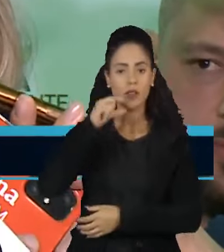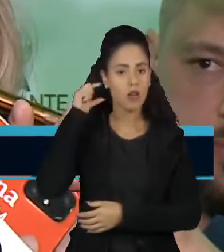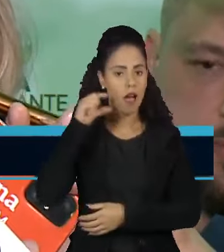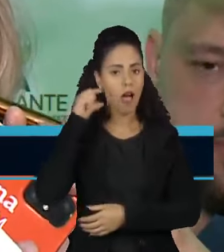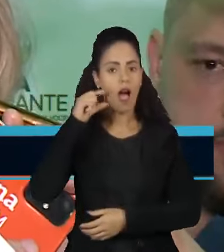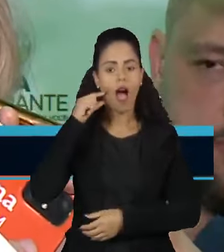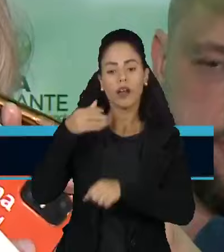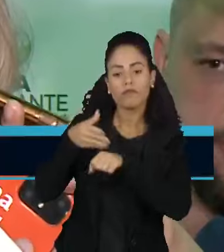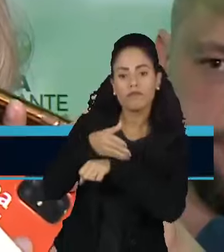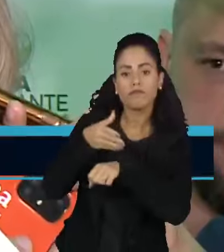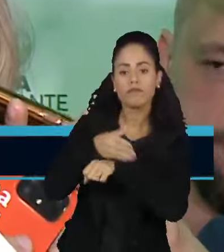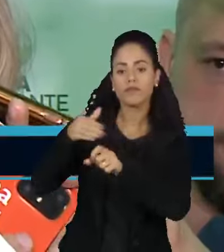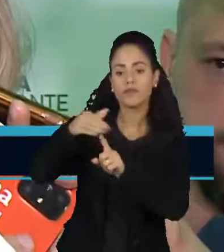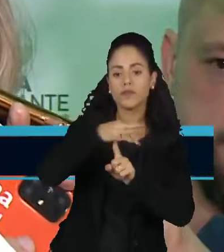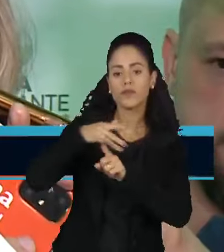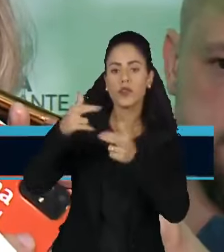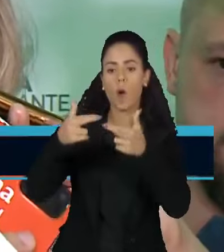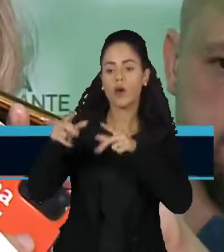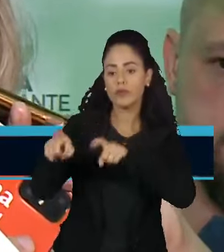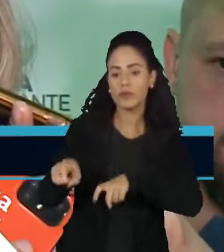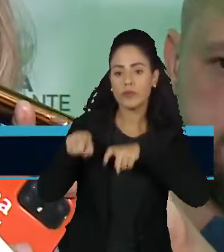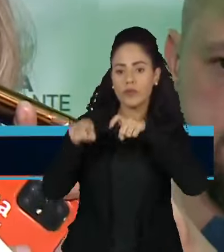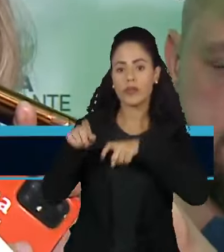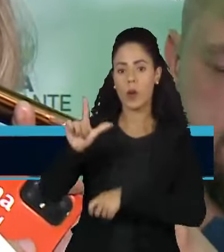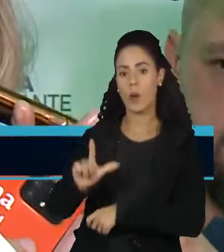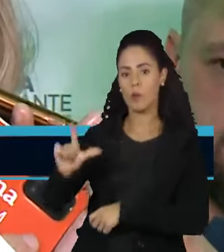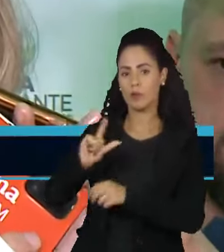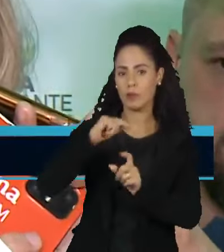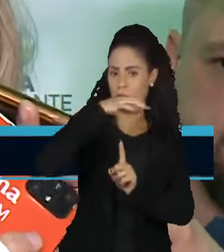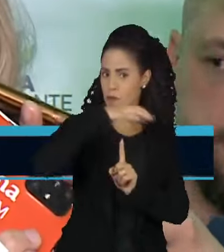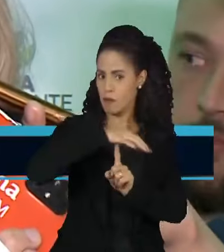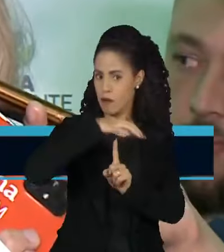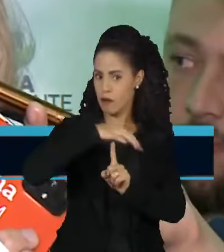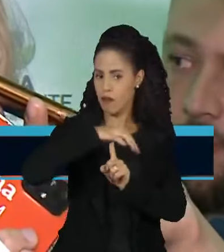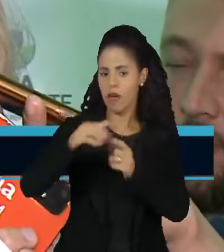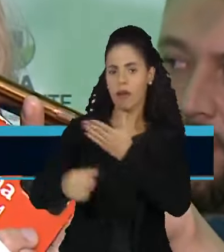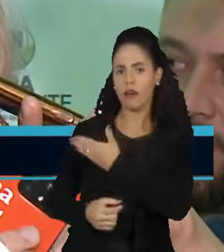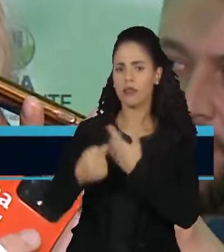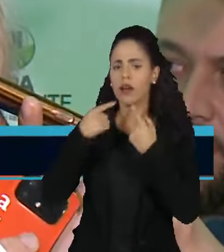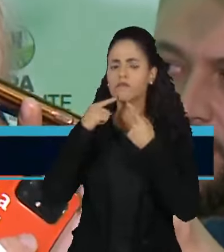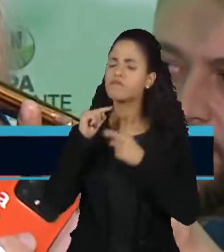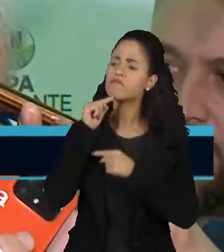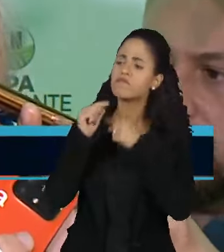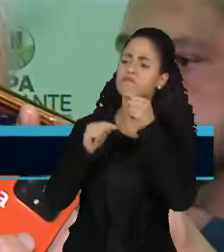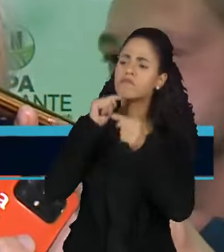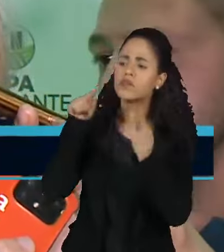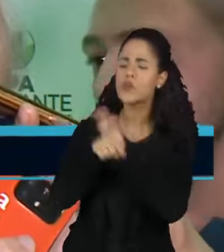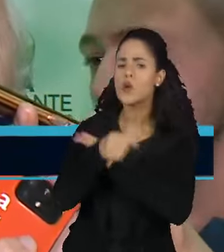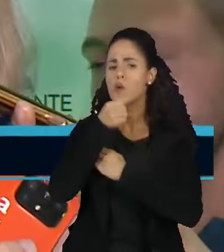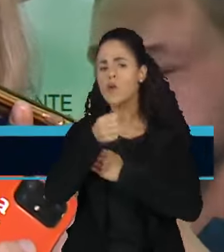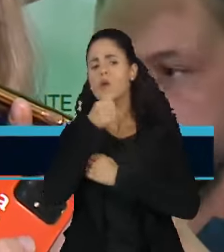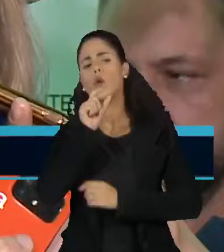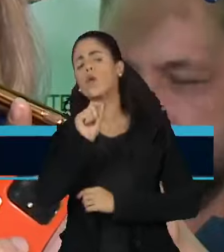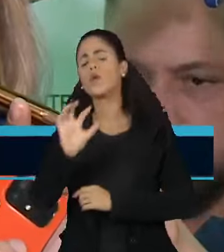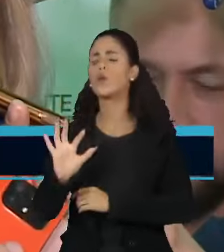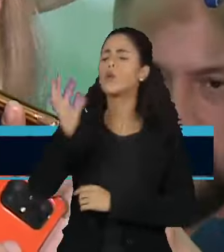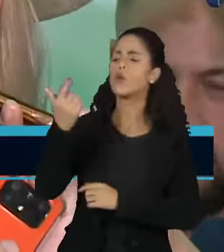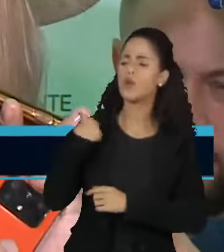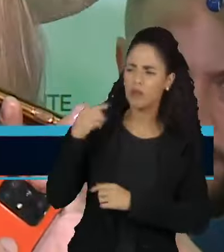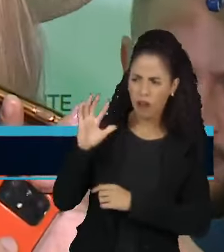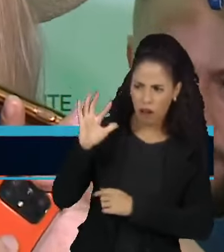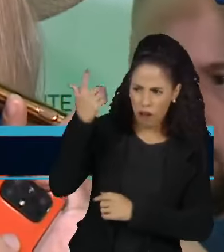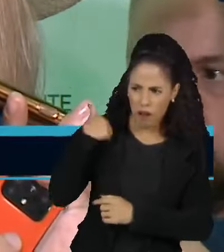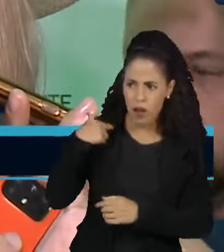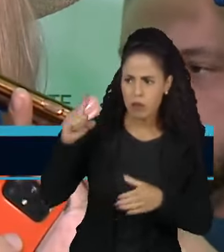de uma feira de produtos agrícolas em Londrina, no Paraná, quando foi questionado por jornalistas sobre um suposto mal-estar